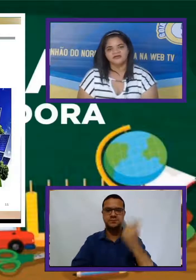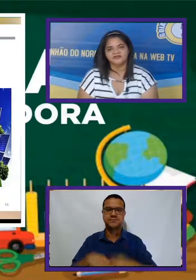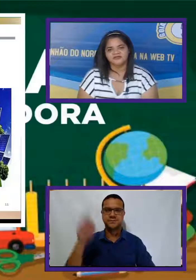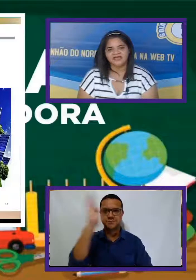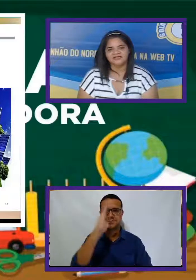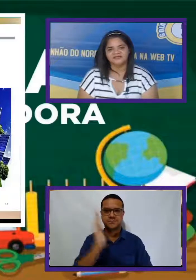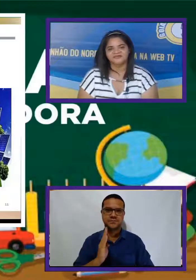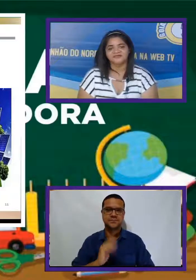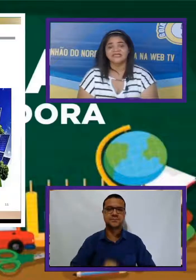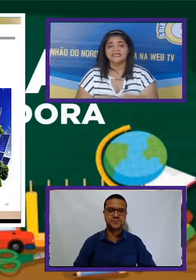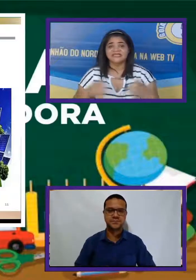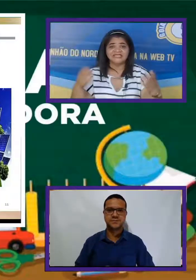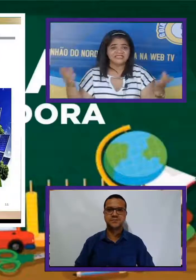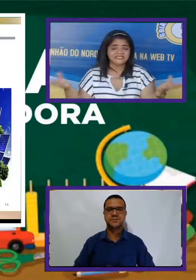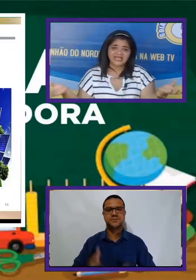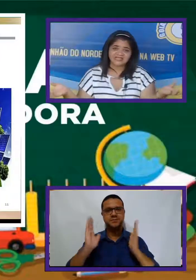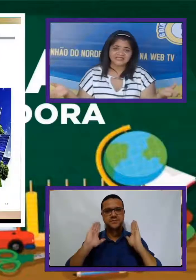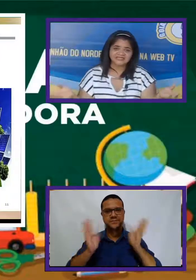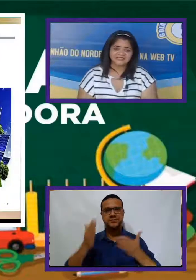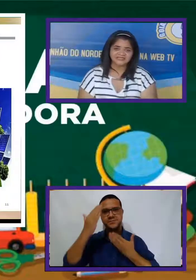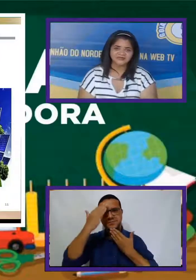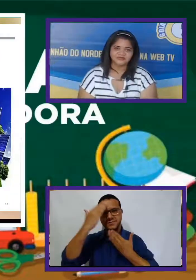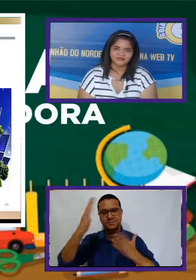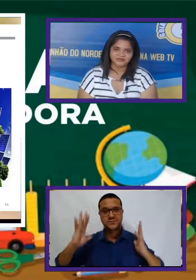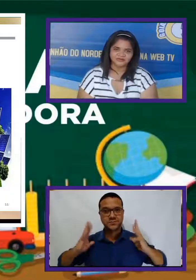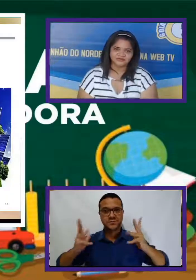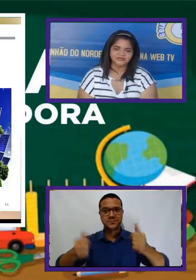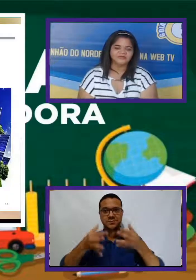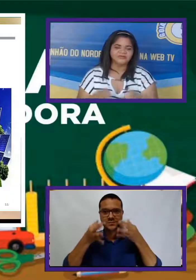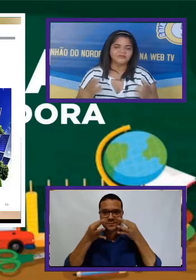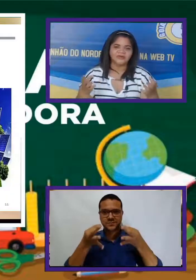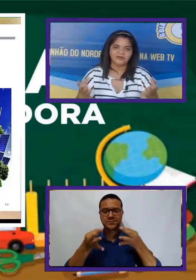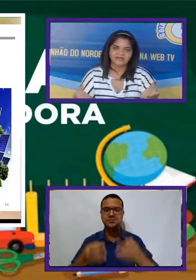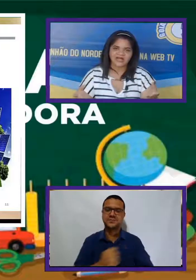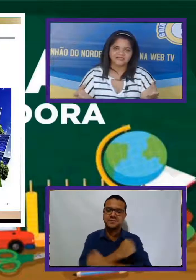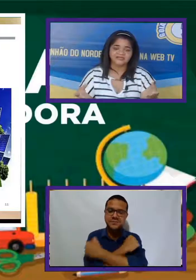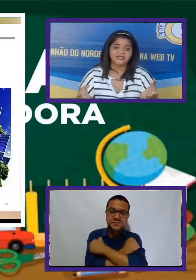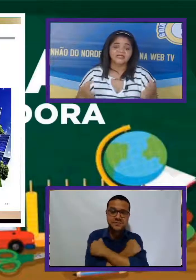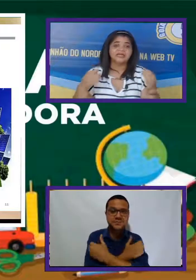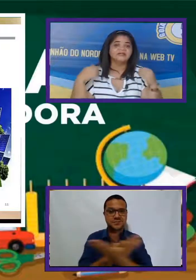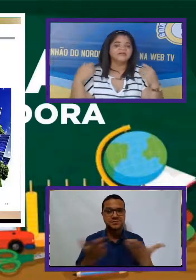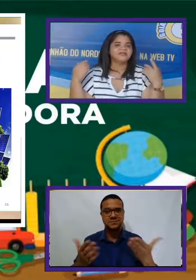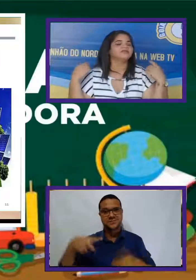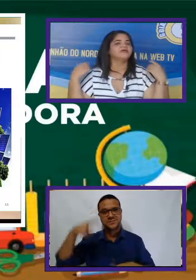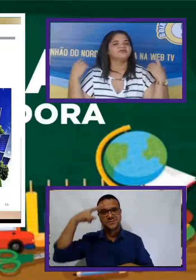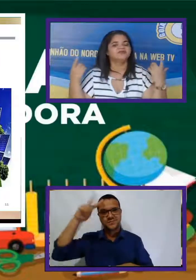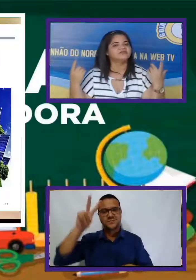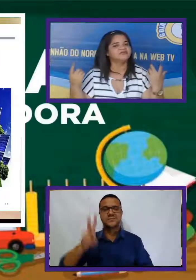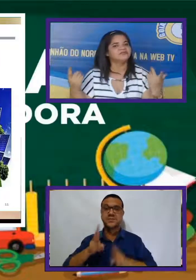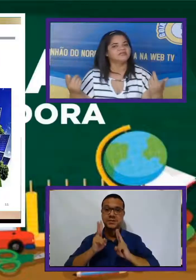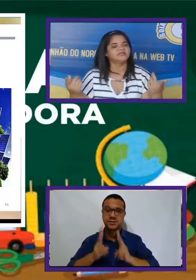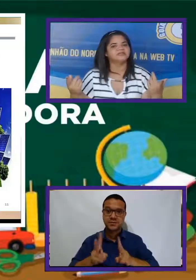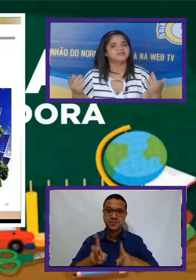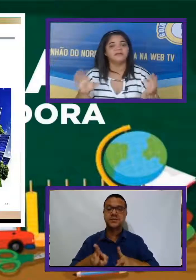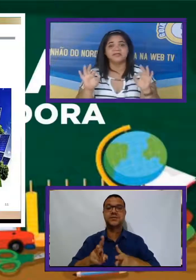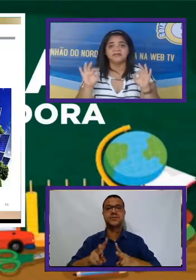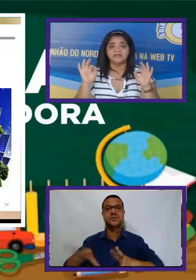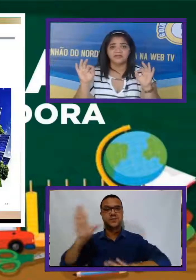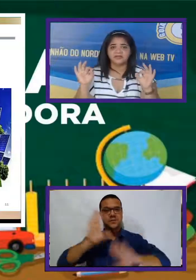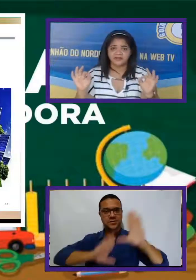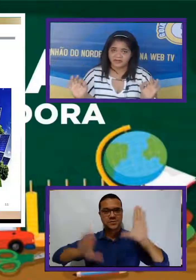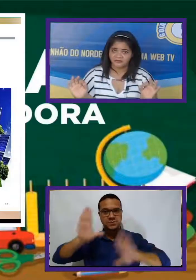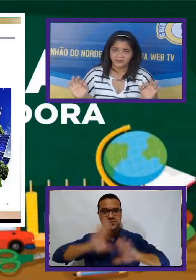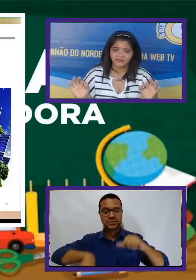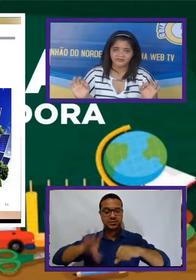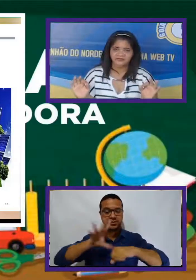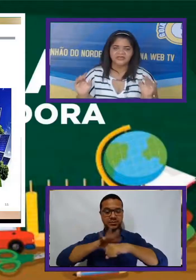energia elétrica No nosso país Desde já Agradeço a atenção De todos Deixo aqui o meu abraço Lembrando que Continuem se cuidando A